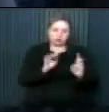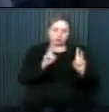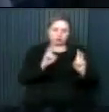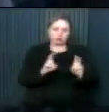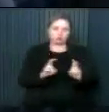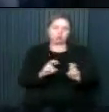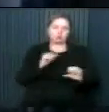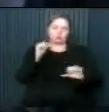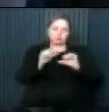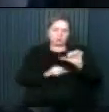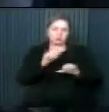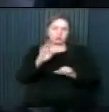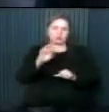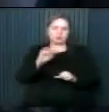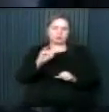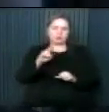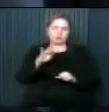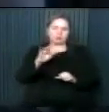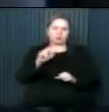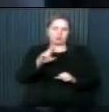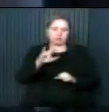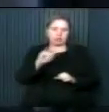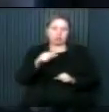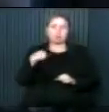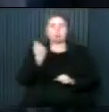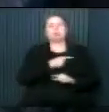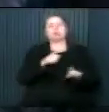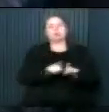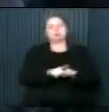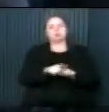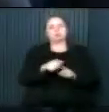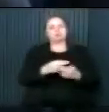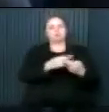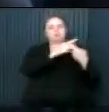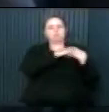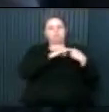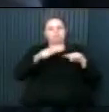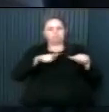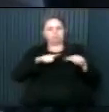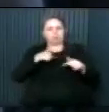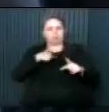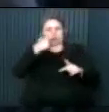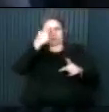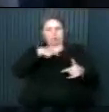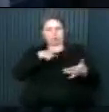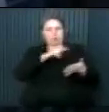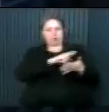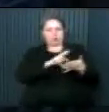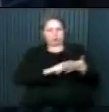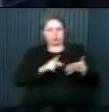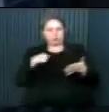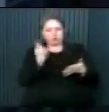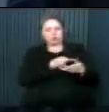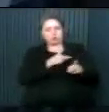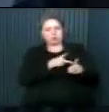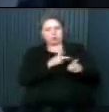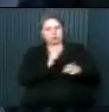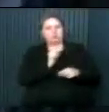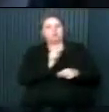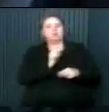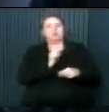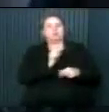questão da reforma tributária, outra matéria da qual também nós estamos com a responsabilidade da relatoria, e a gente enxerga que